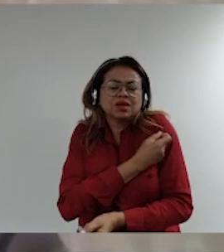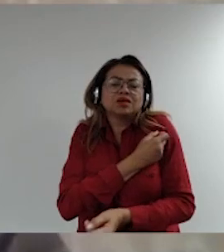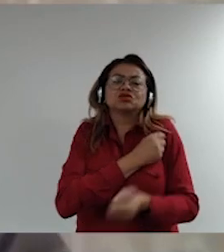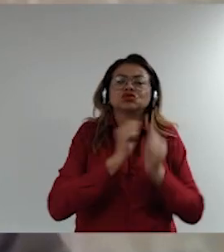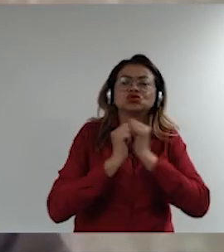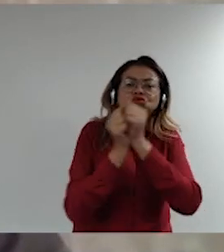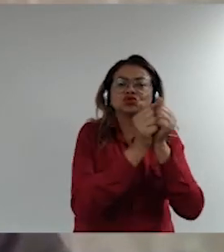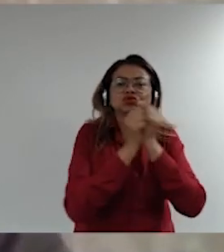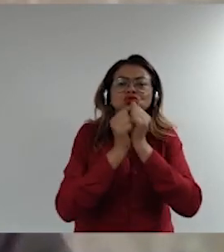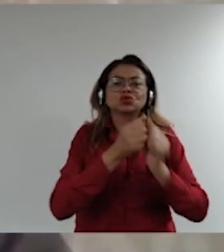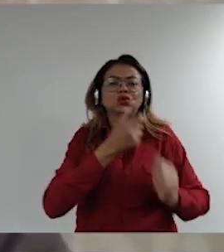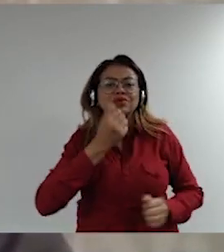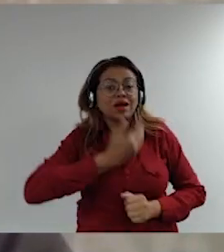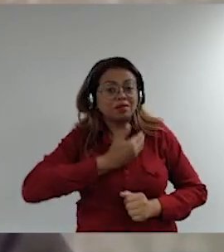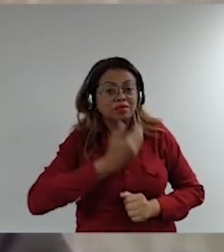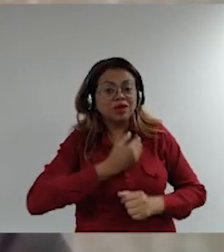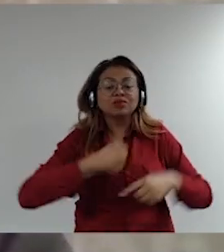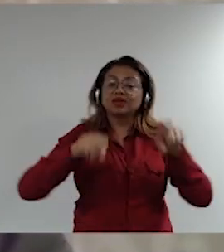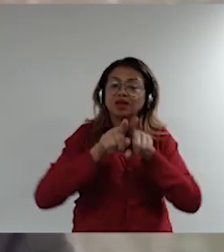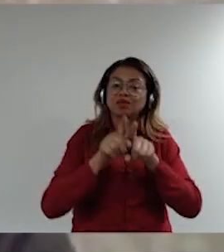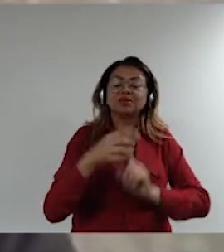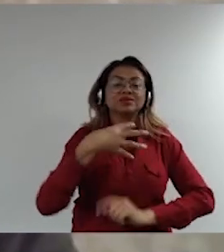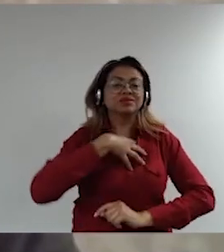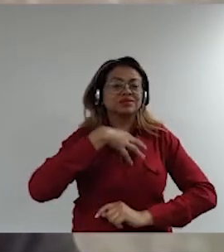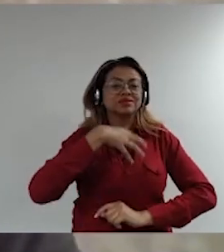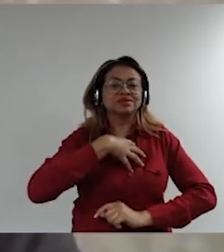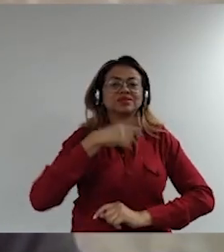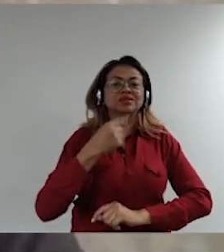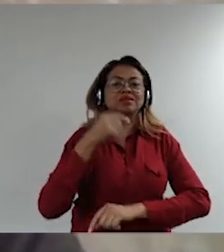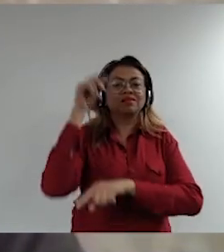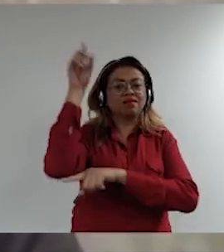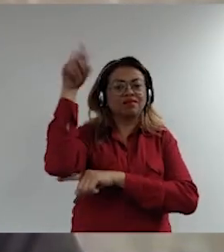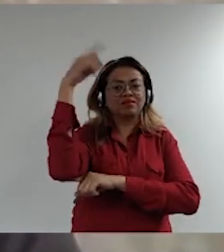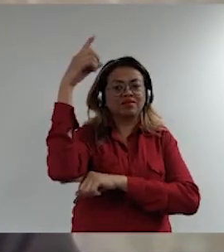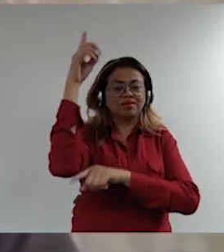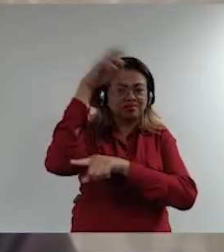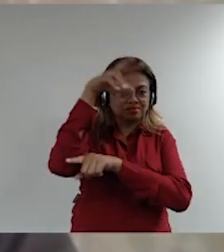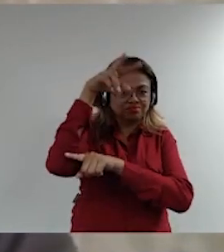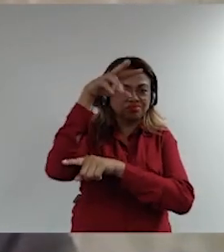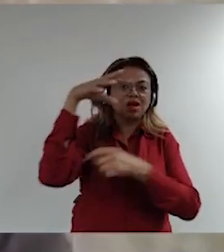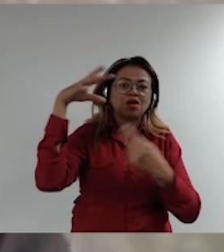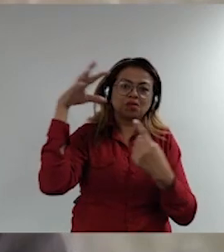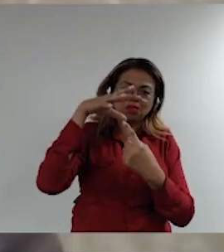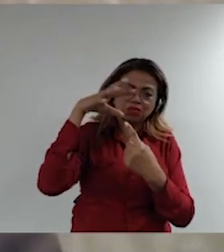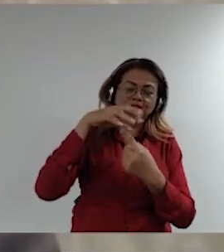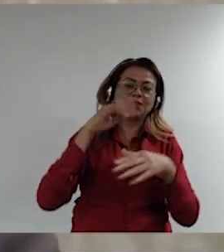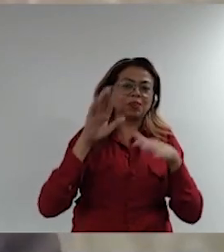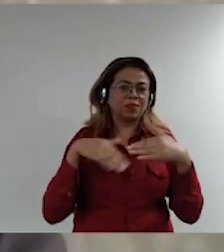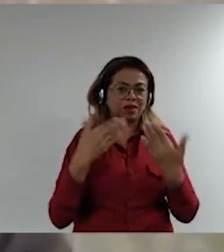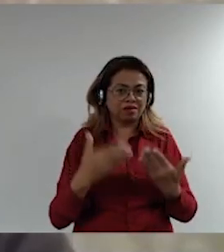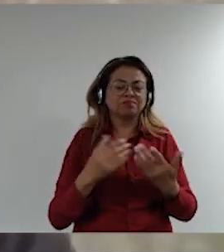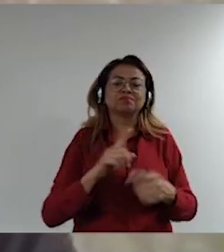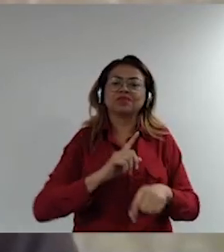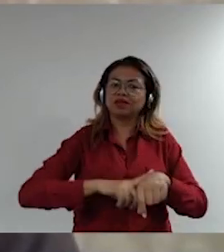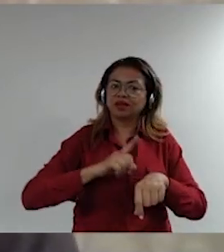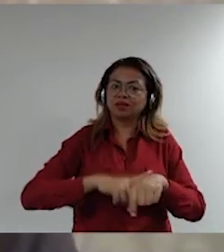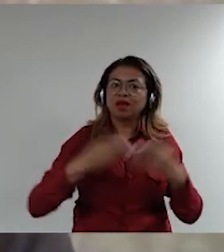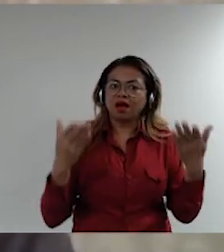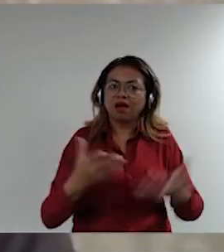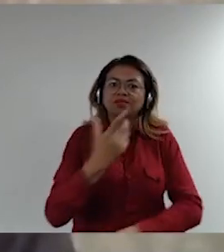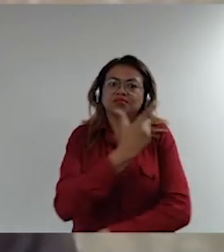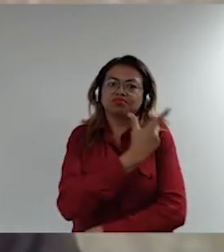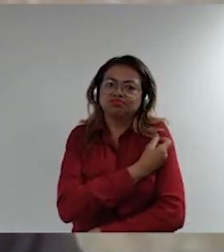os colegas e usufruindo da proteção divina, né? Porque eu creio que nenhum, né, nesse período de